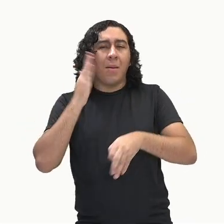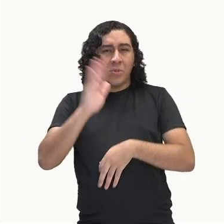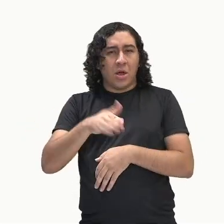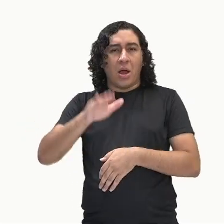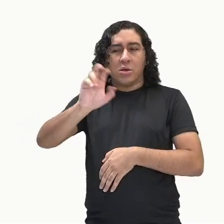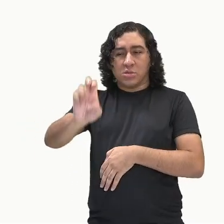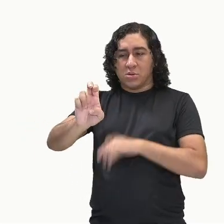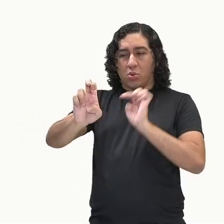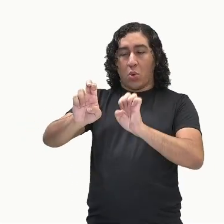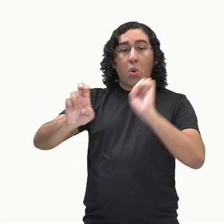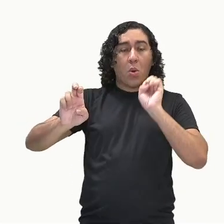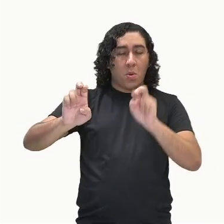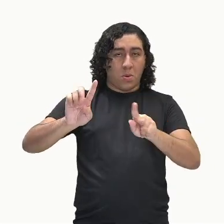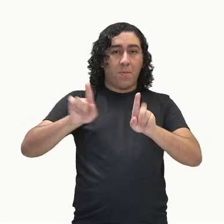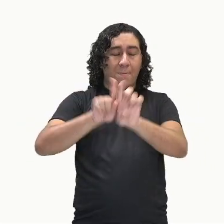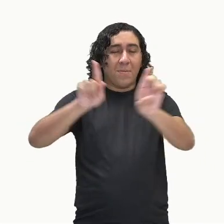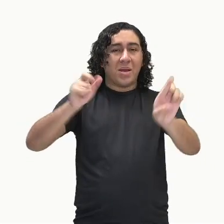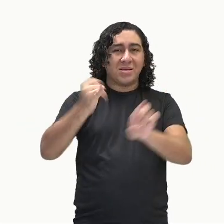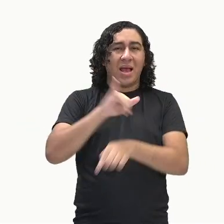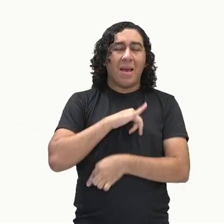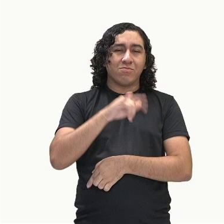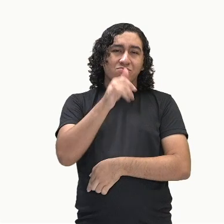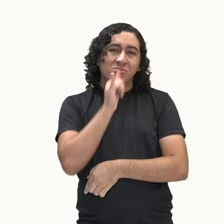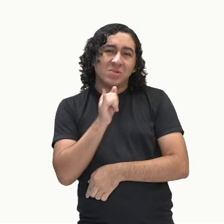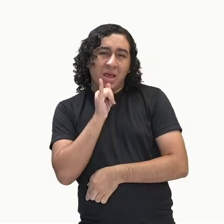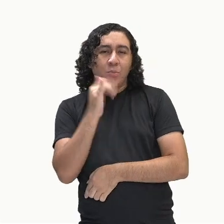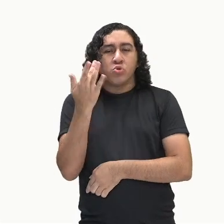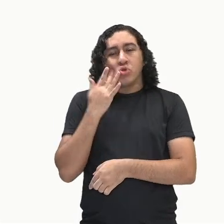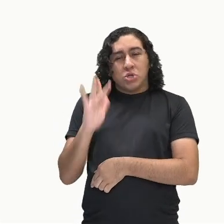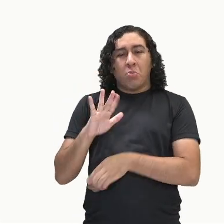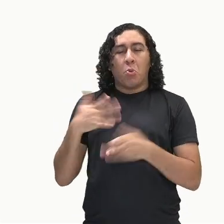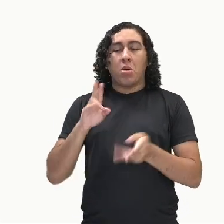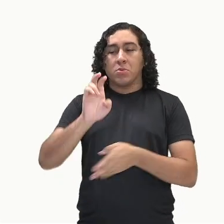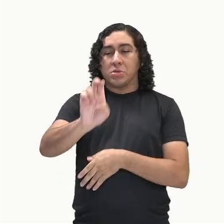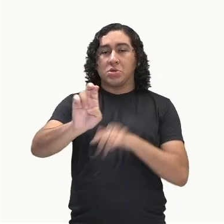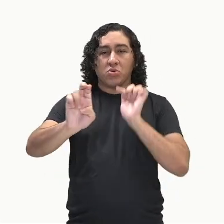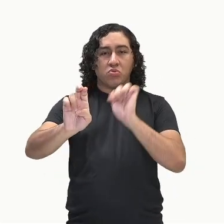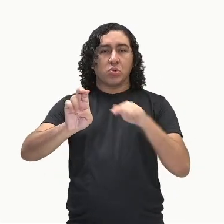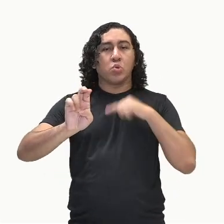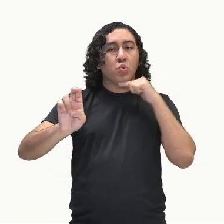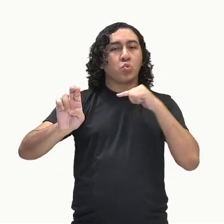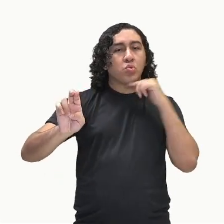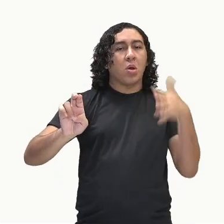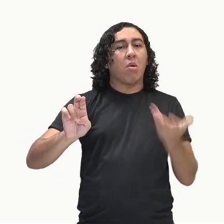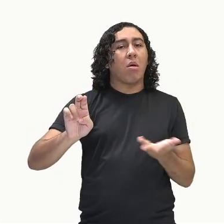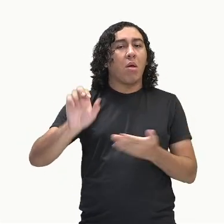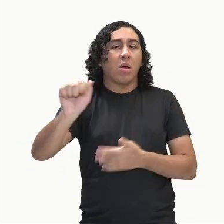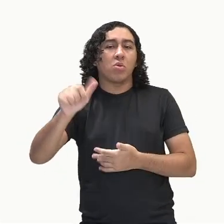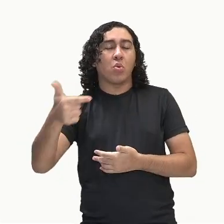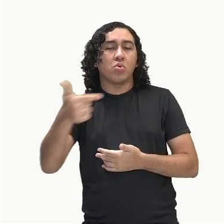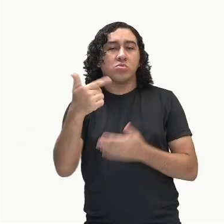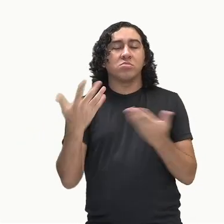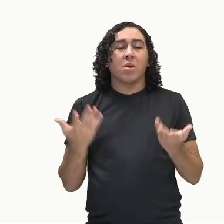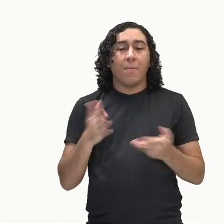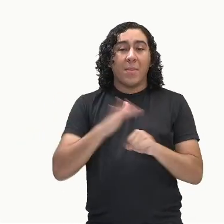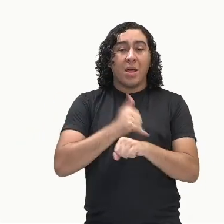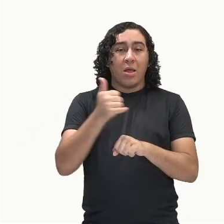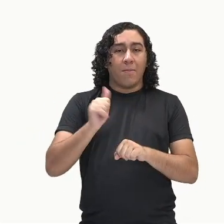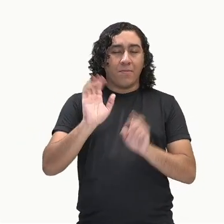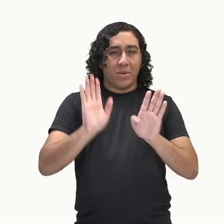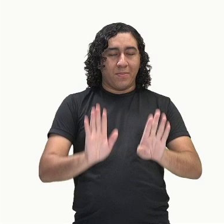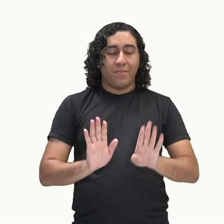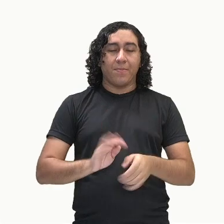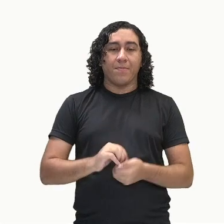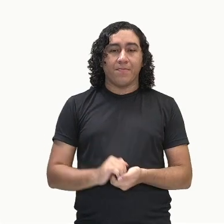é o 5, beleza. Mas se você não soubesse quem era o A2, né? Vamos fazer melhor? Fazer o seguinte,